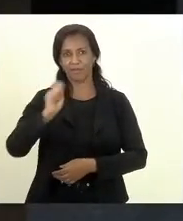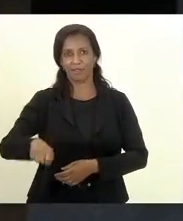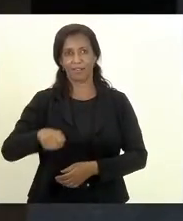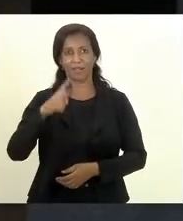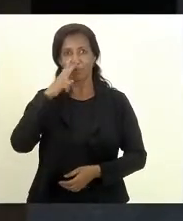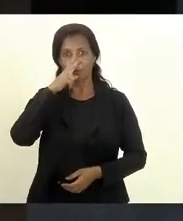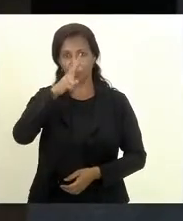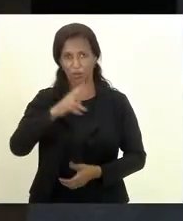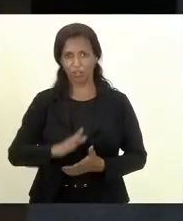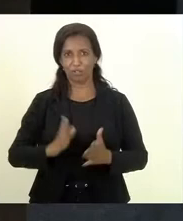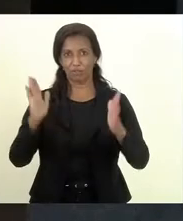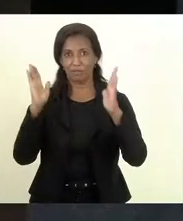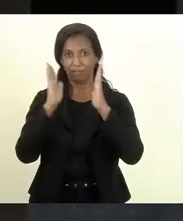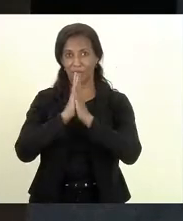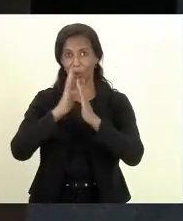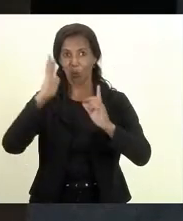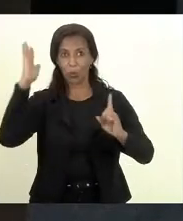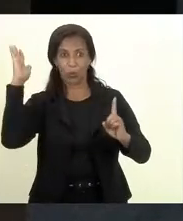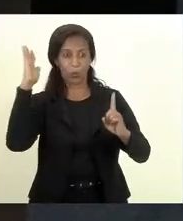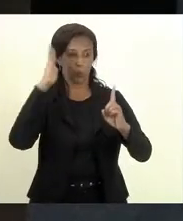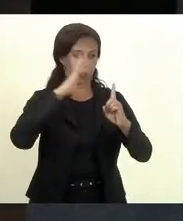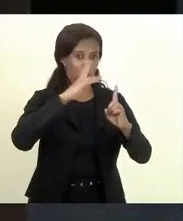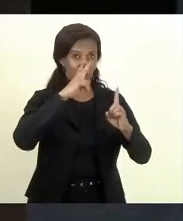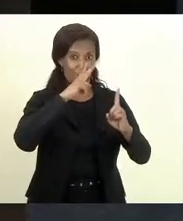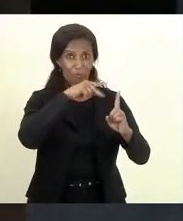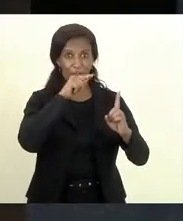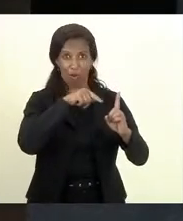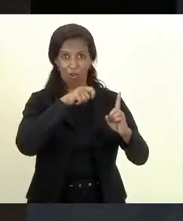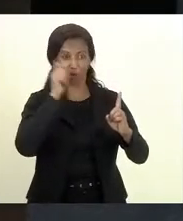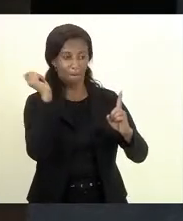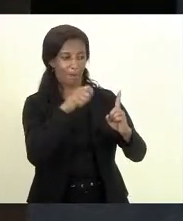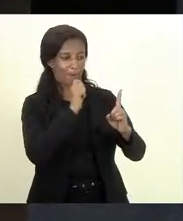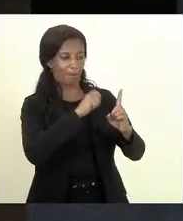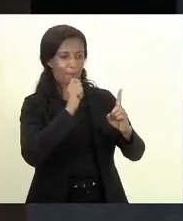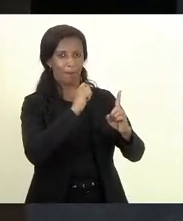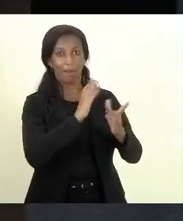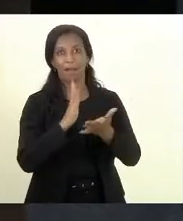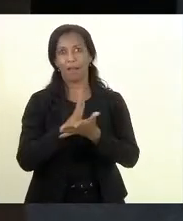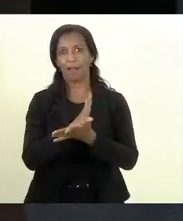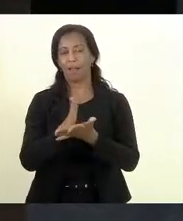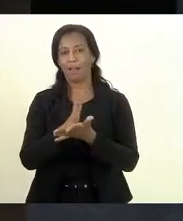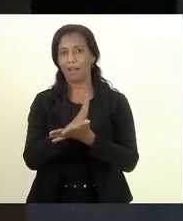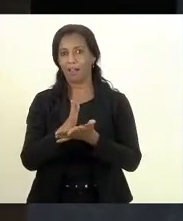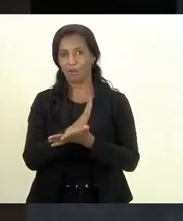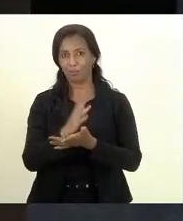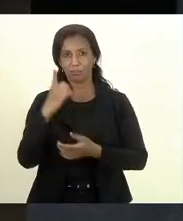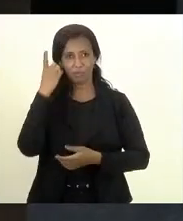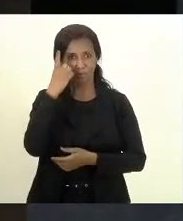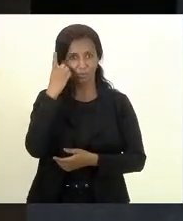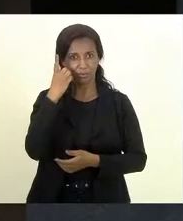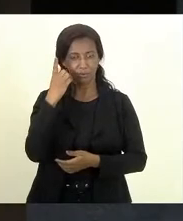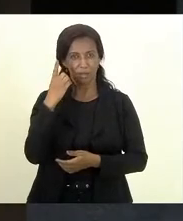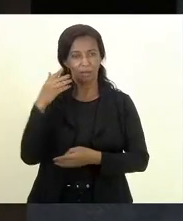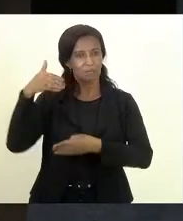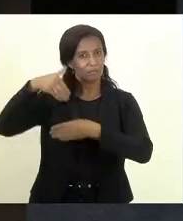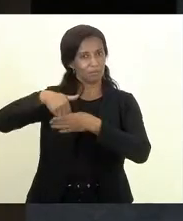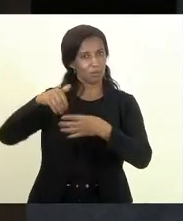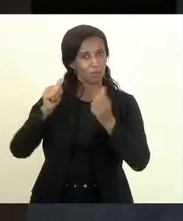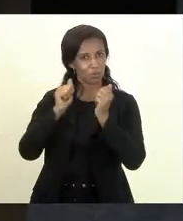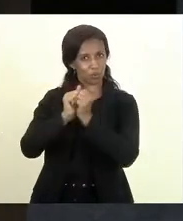Porque, reza forte. Porque alguns deputados votaram com o deputado Márcio Pacheco